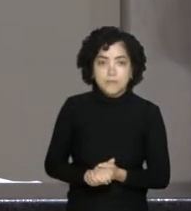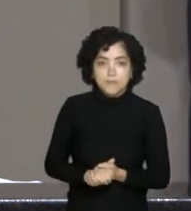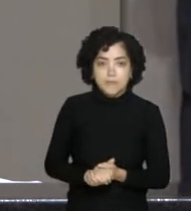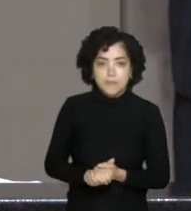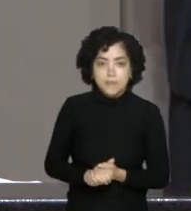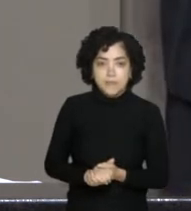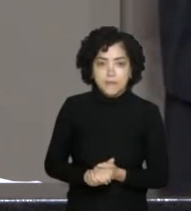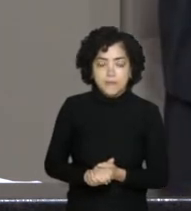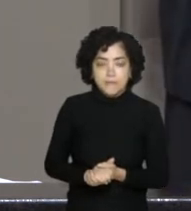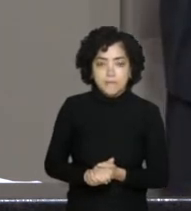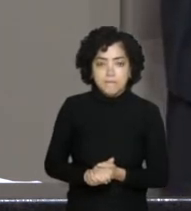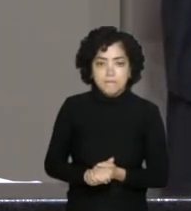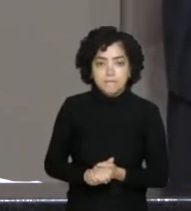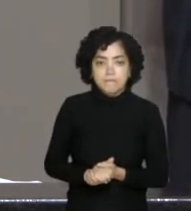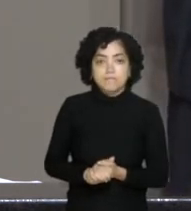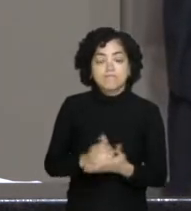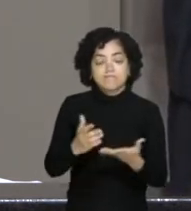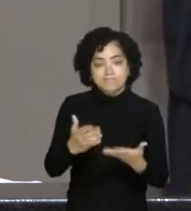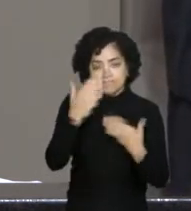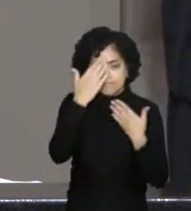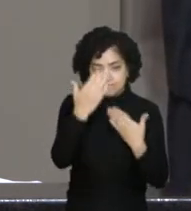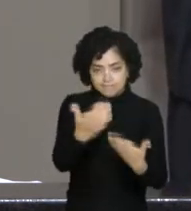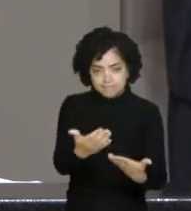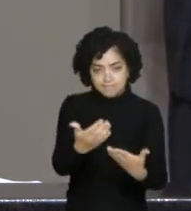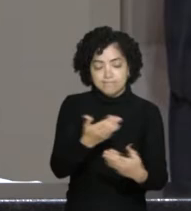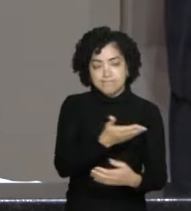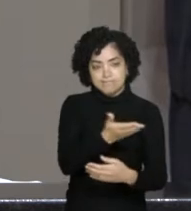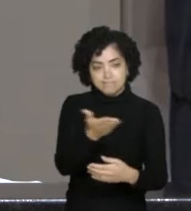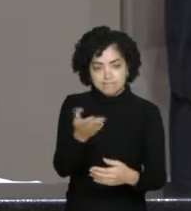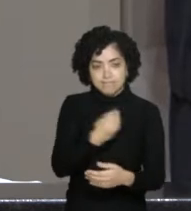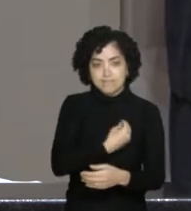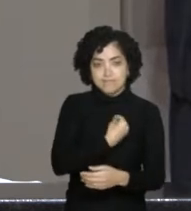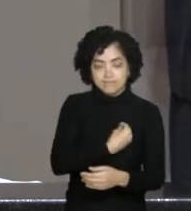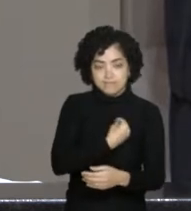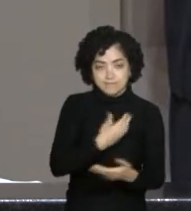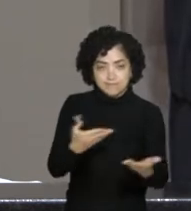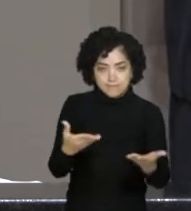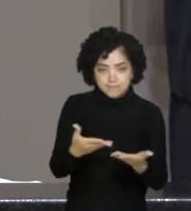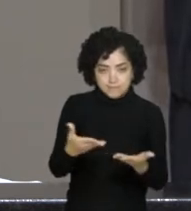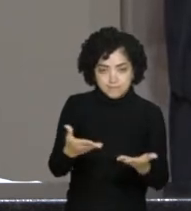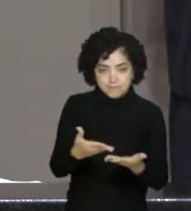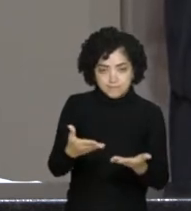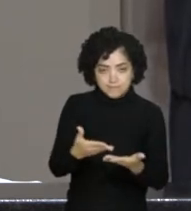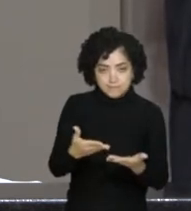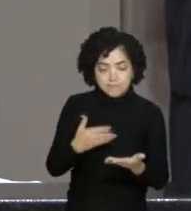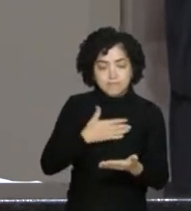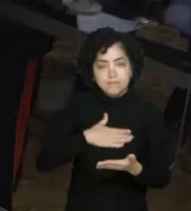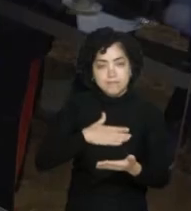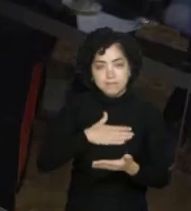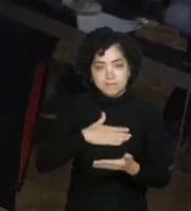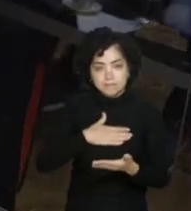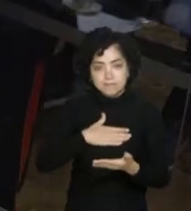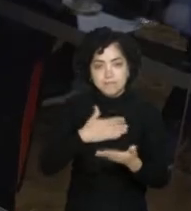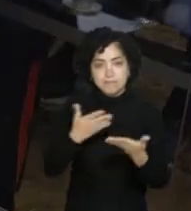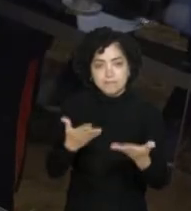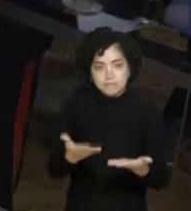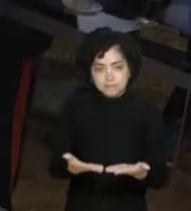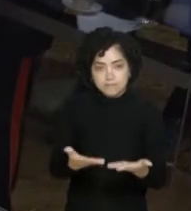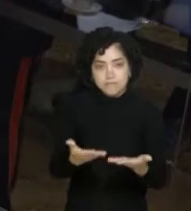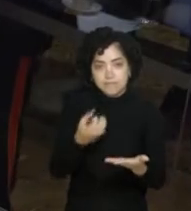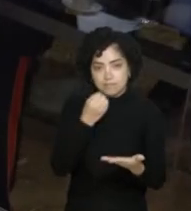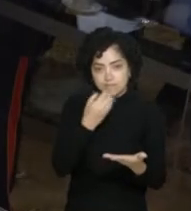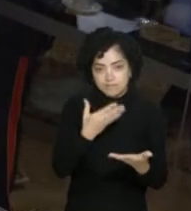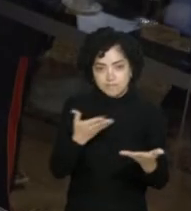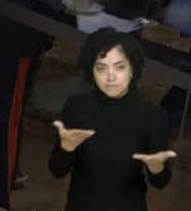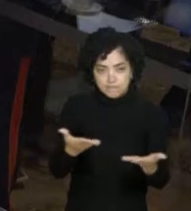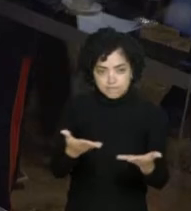Zoboli, nós queremos agradecer a presença de vocês e desejar uma boa estada